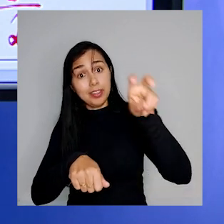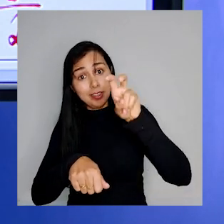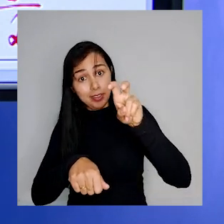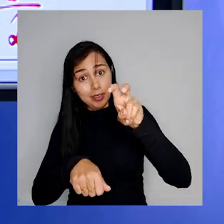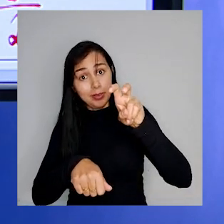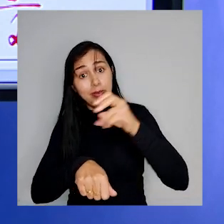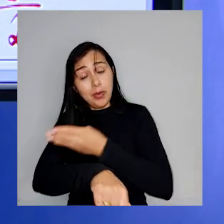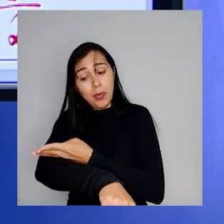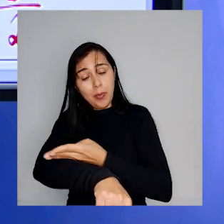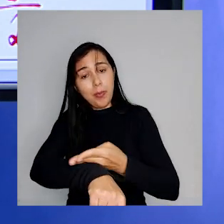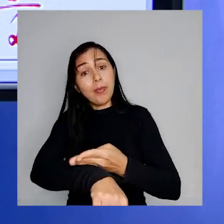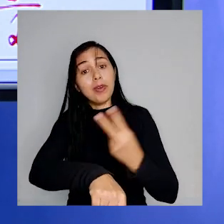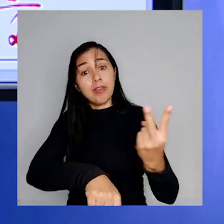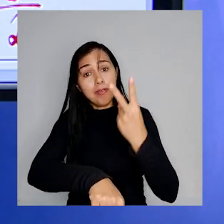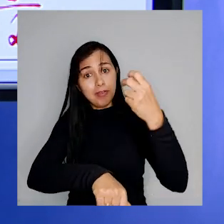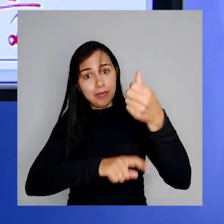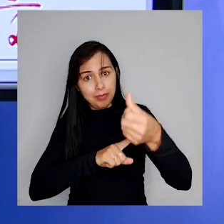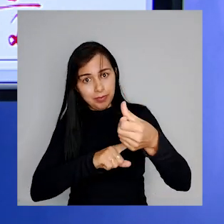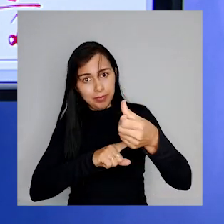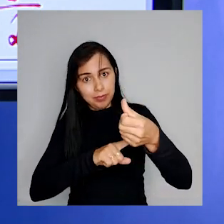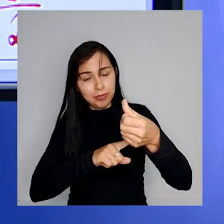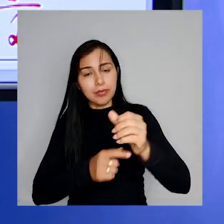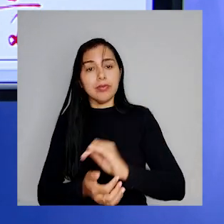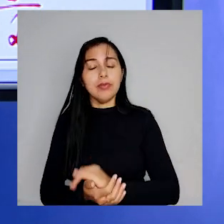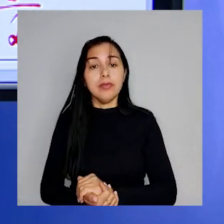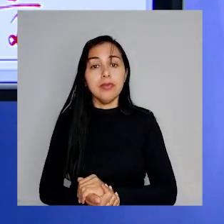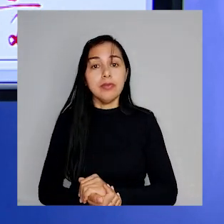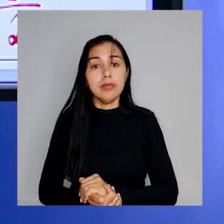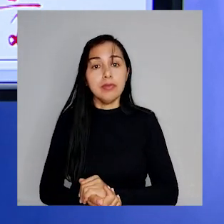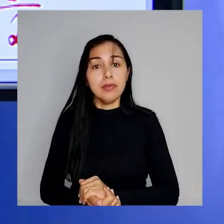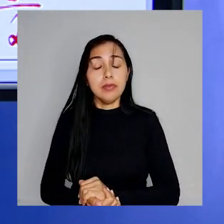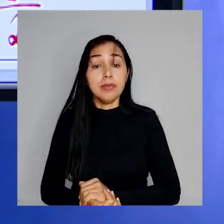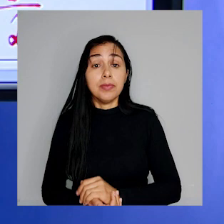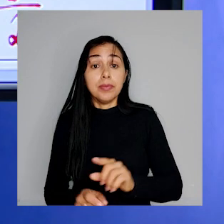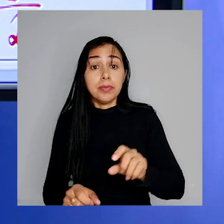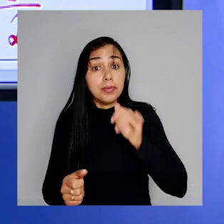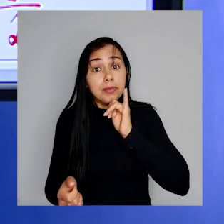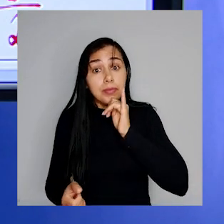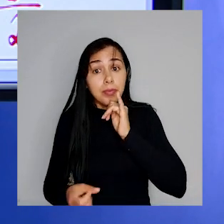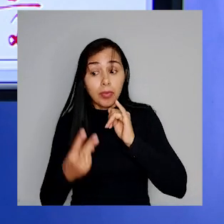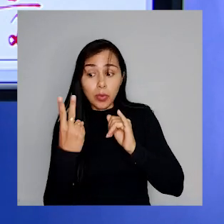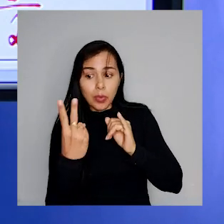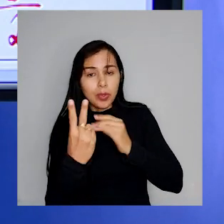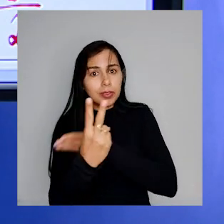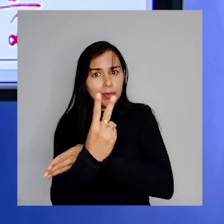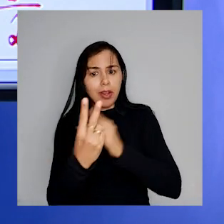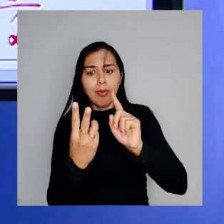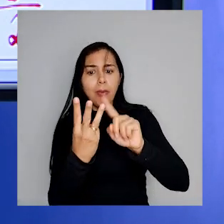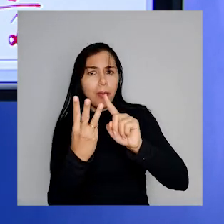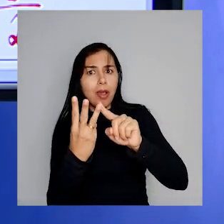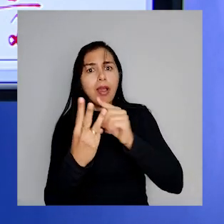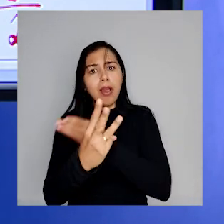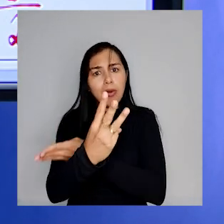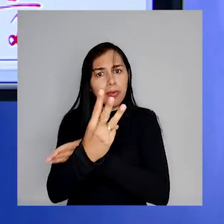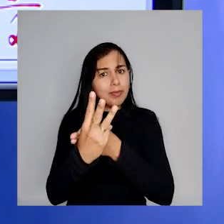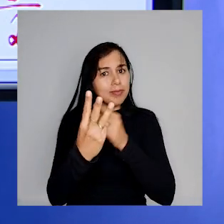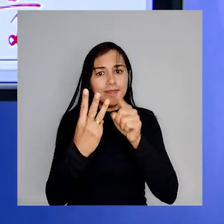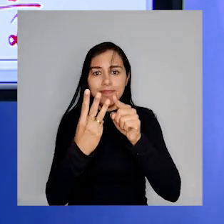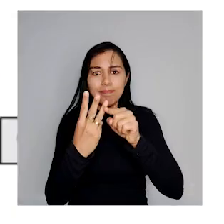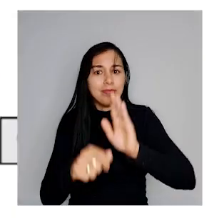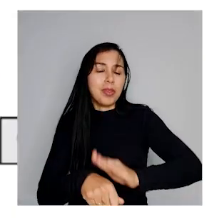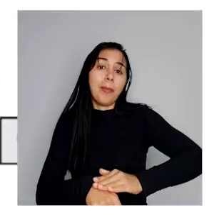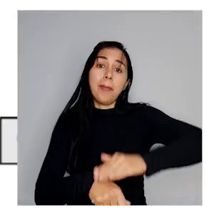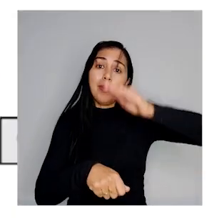tentar adicionar outros pinos brancos, né? A gente viu que adicionando 2 dá certo, mais 3 já passa. E a nossa primeira hipótese